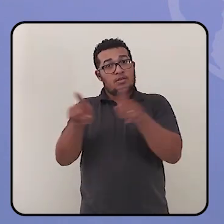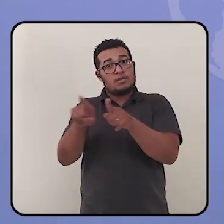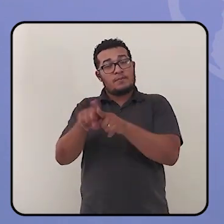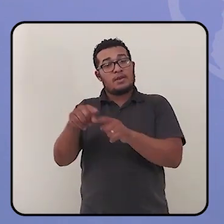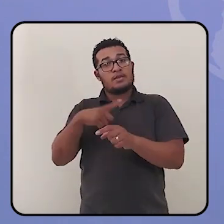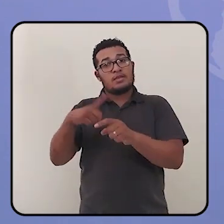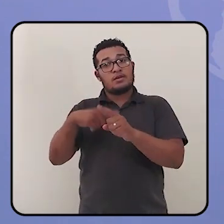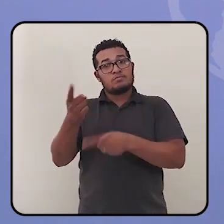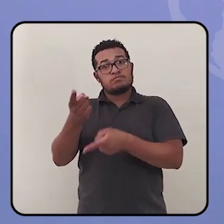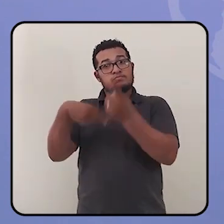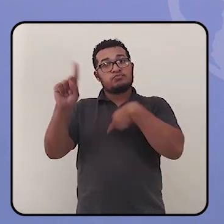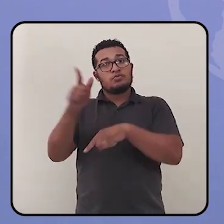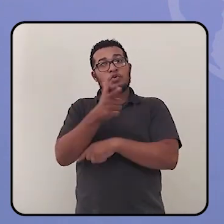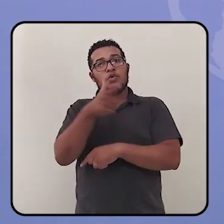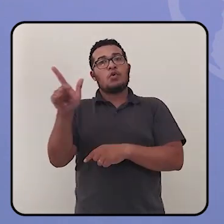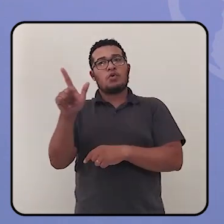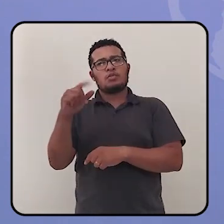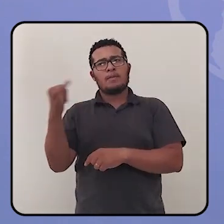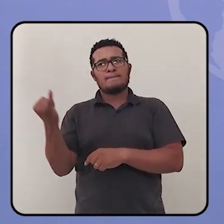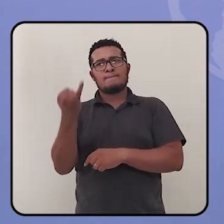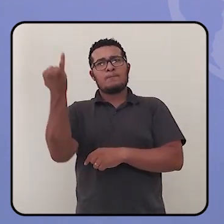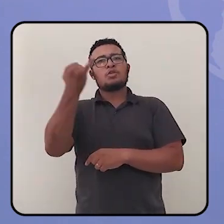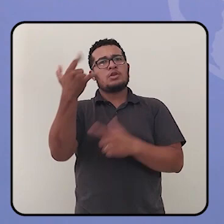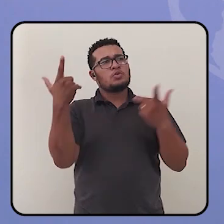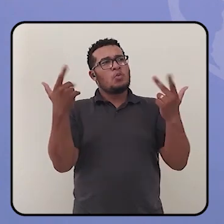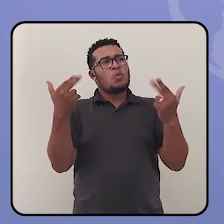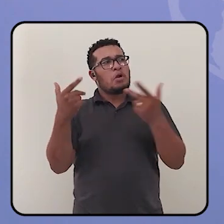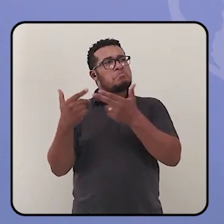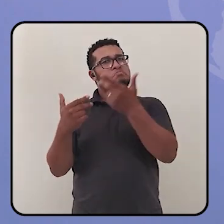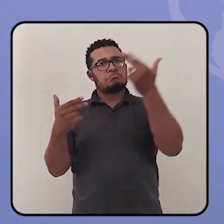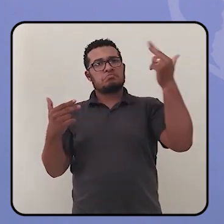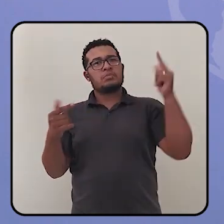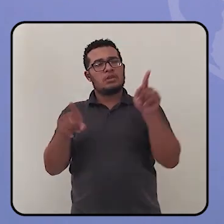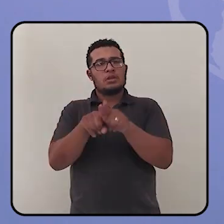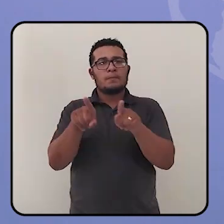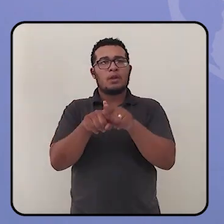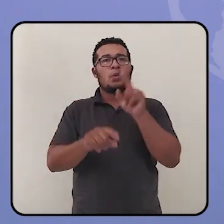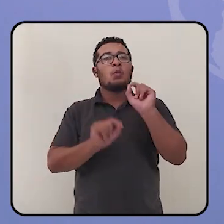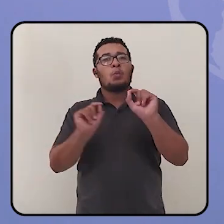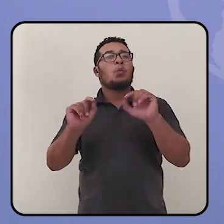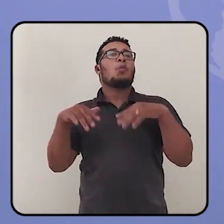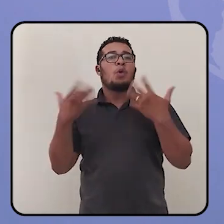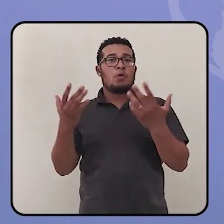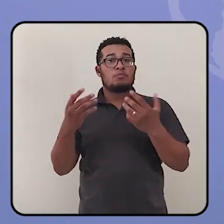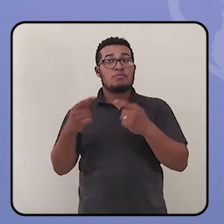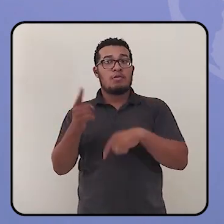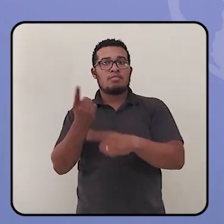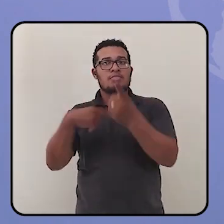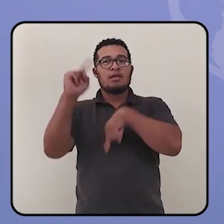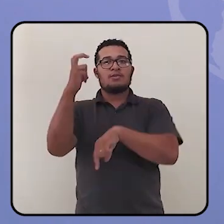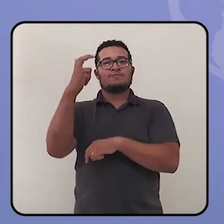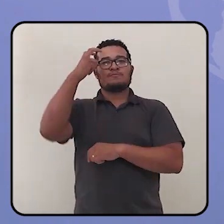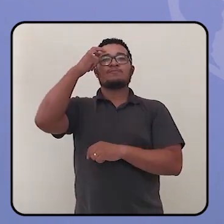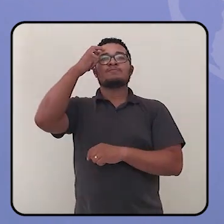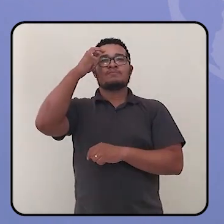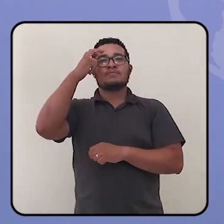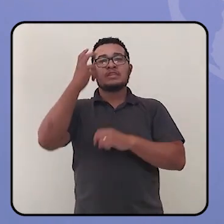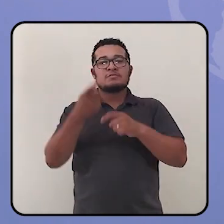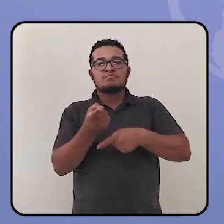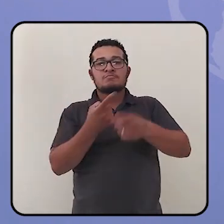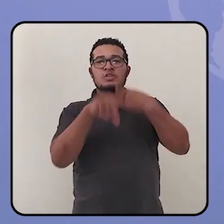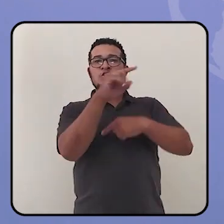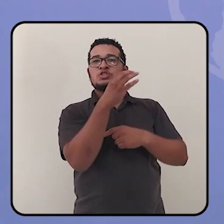agora um outro renascimento tão importante como os renascimentos que nós vimos atrás é o renascimento cultural renascimento